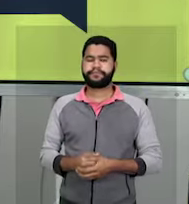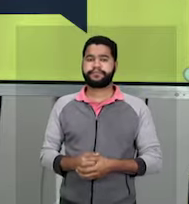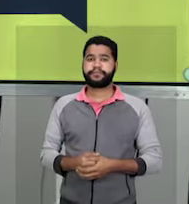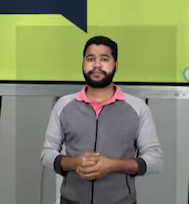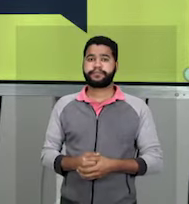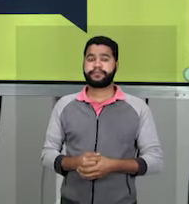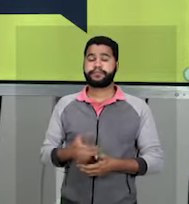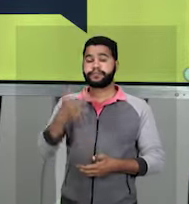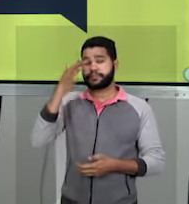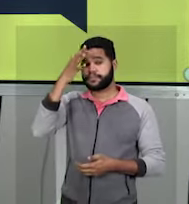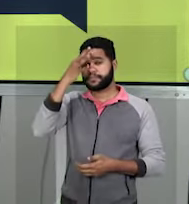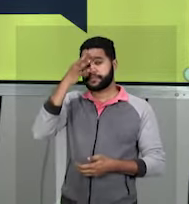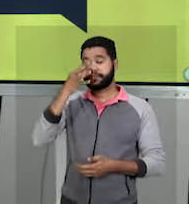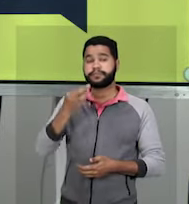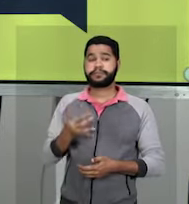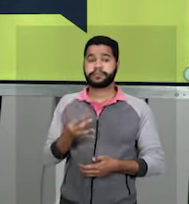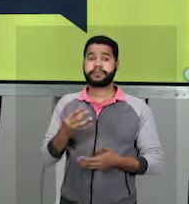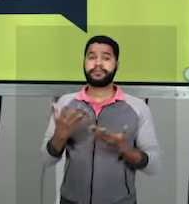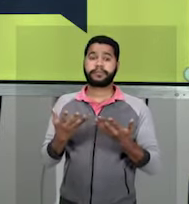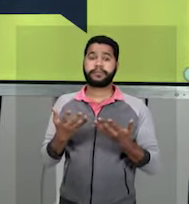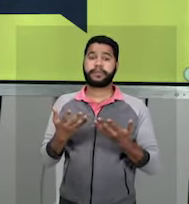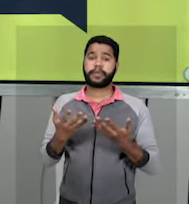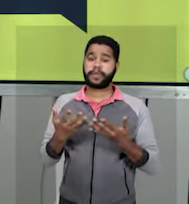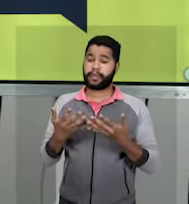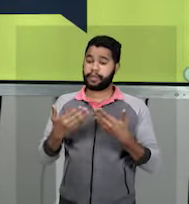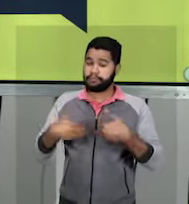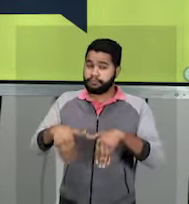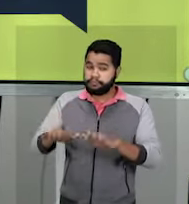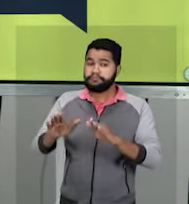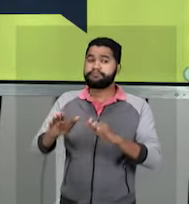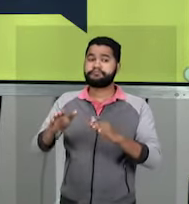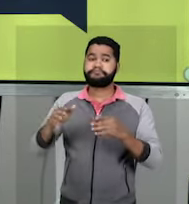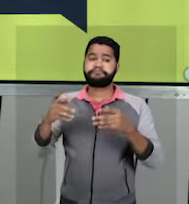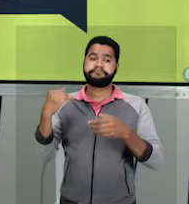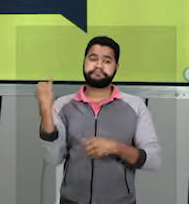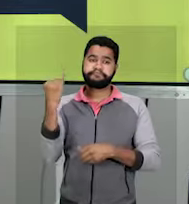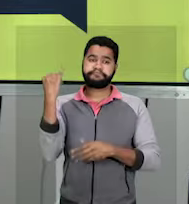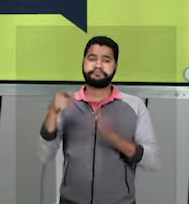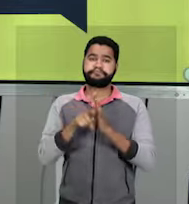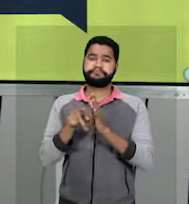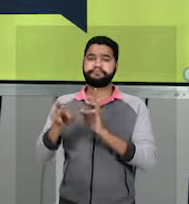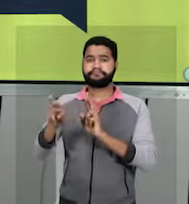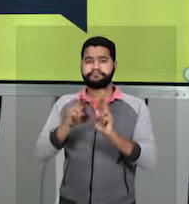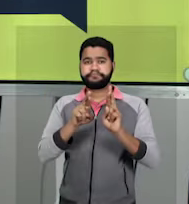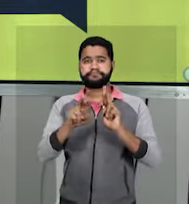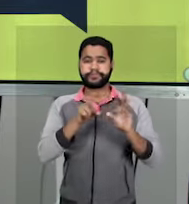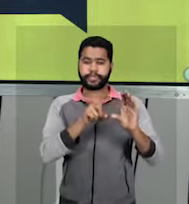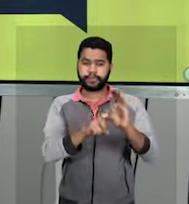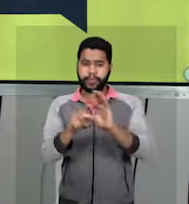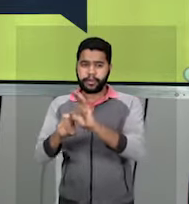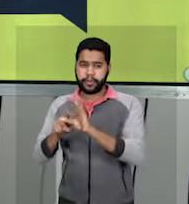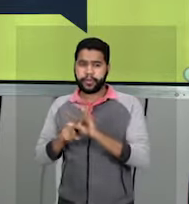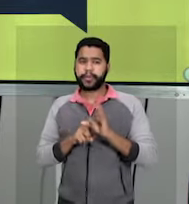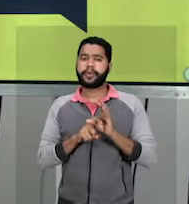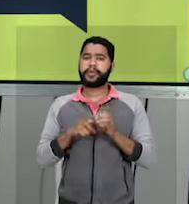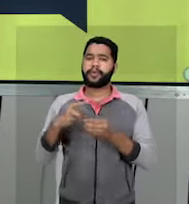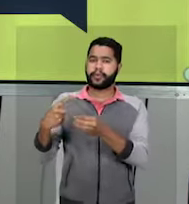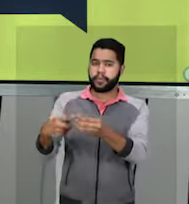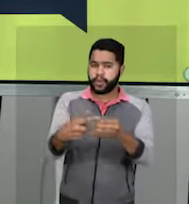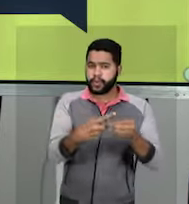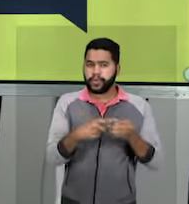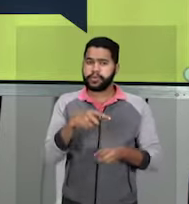e entendemos como transporte é necessário na manutenção da relação de interdependência entre